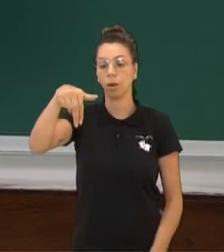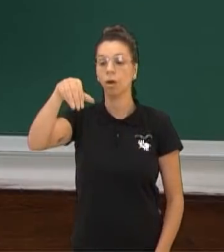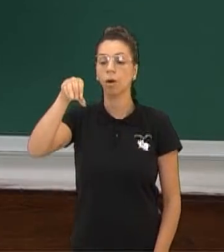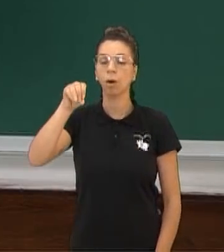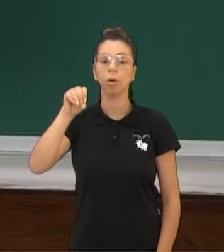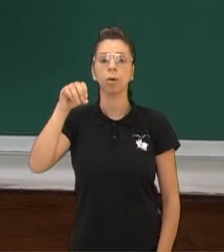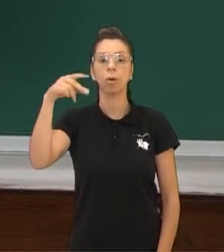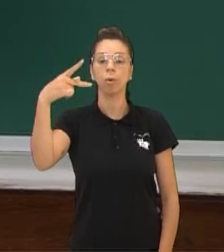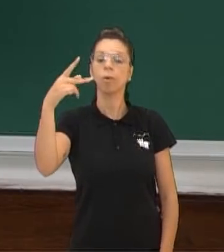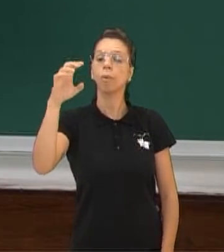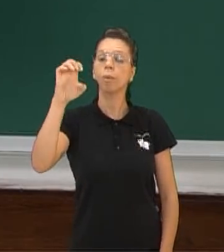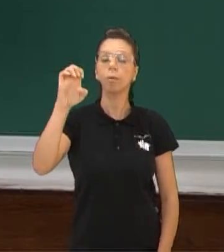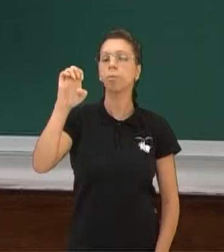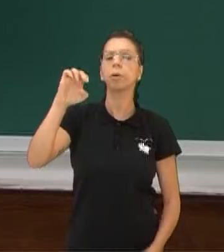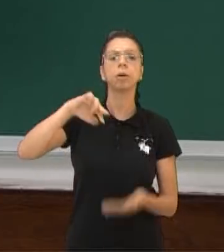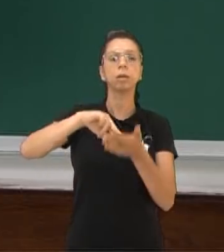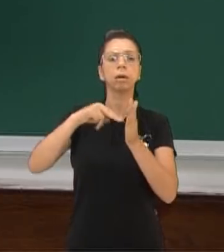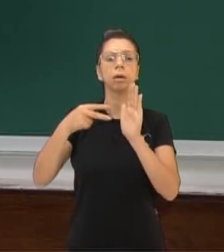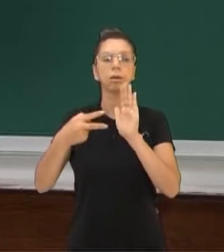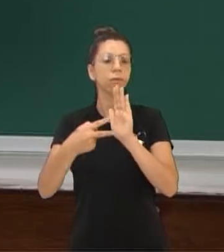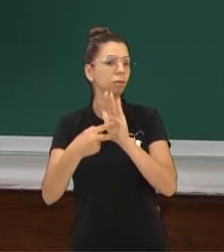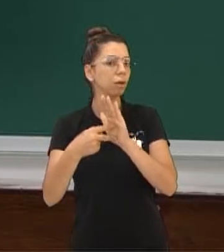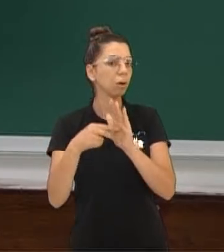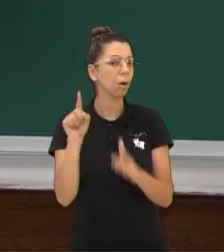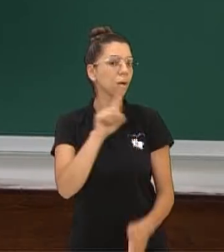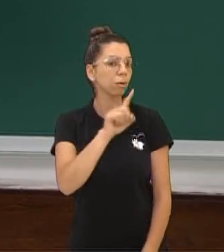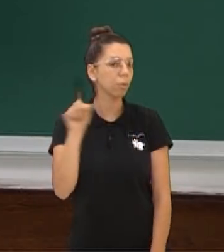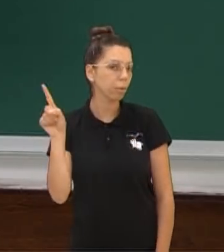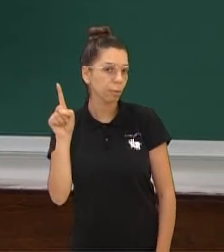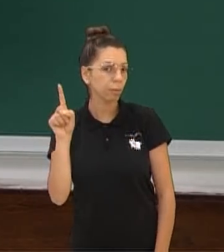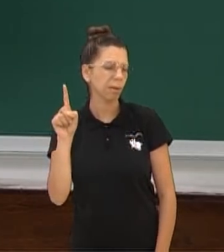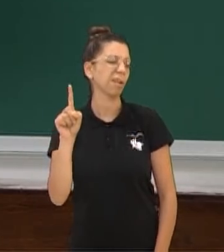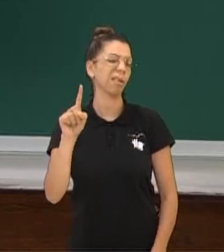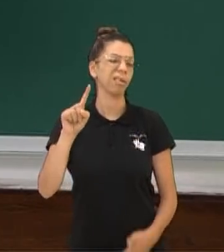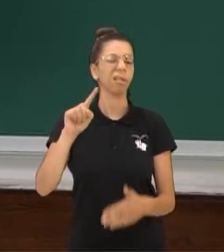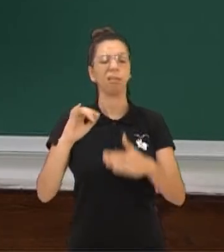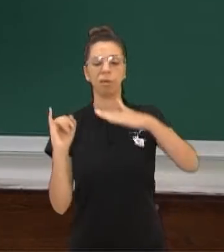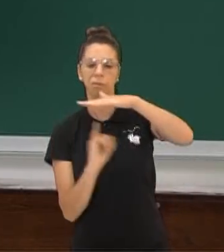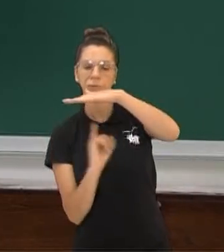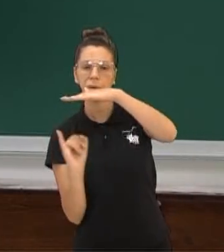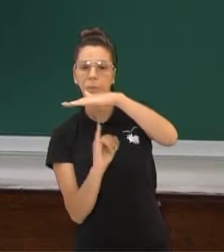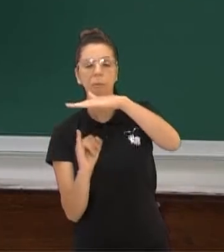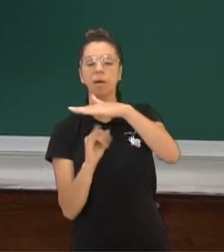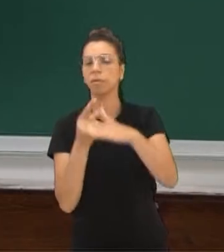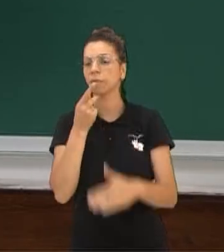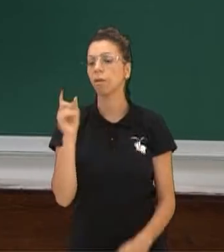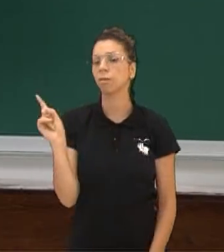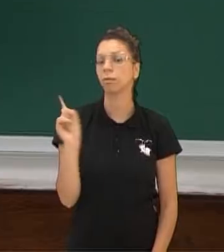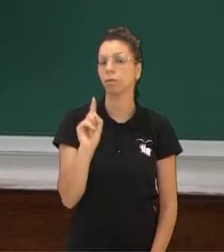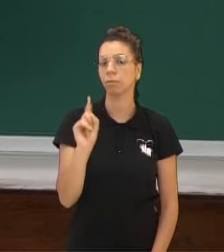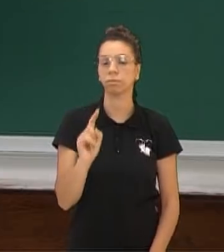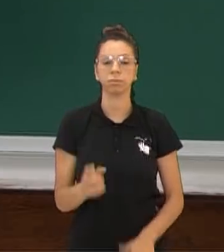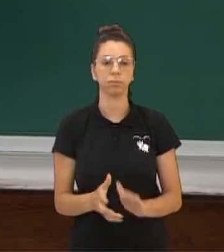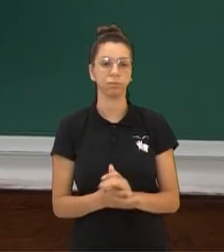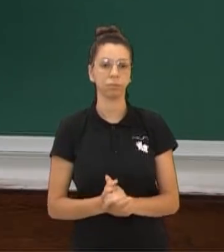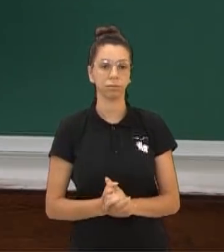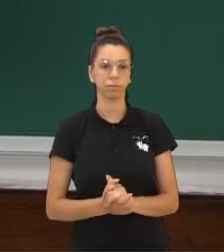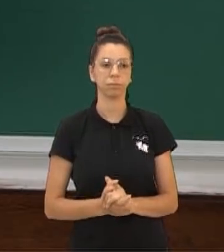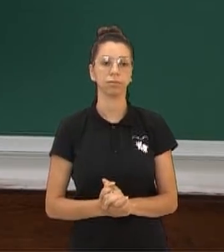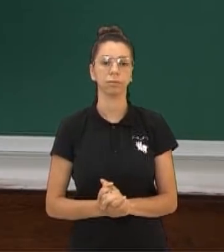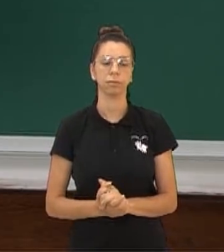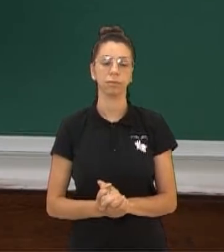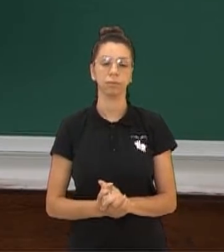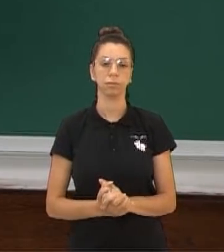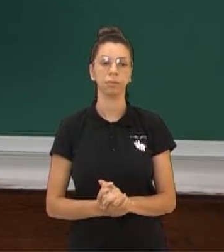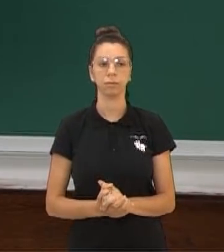que não. Nope é uma maneira mais informal, tá? De dizer não. Number 3. A